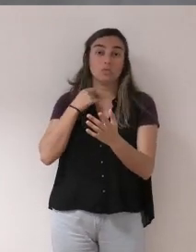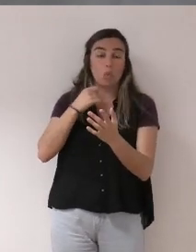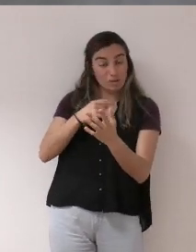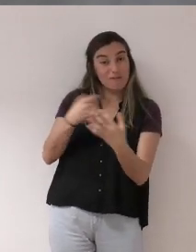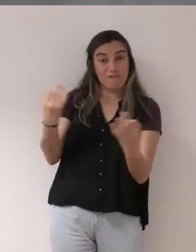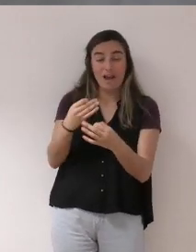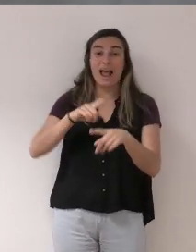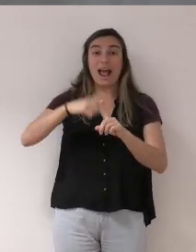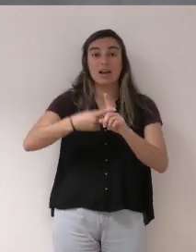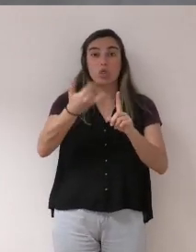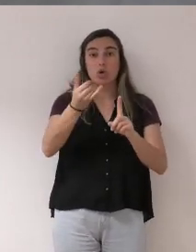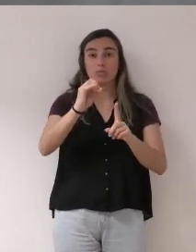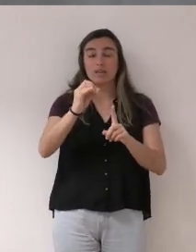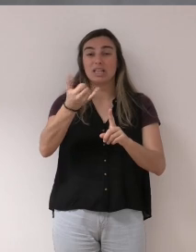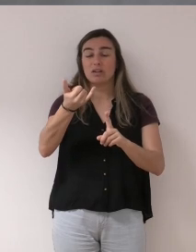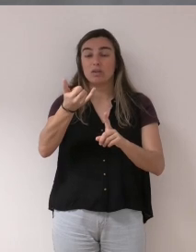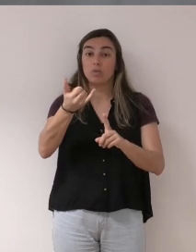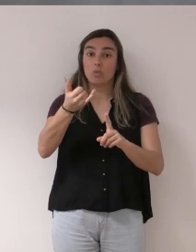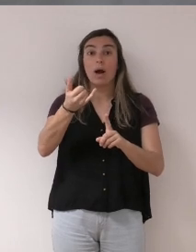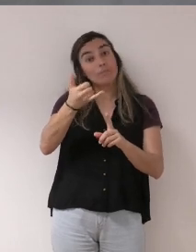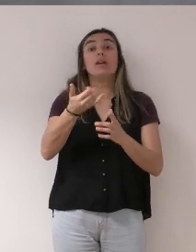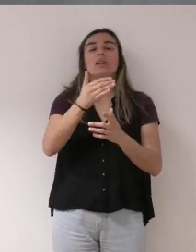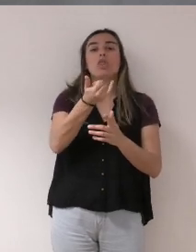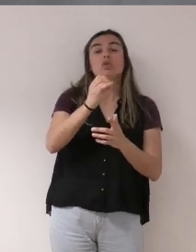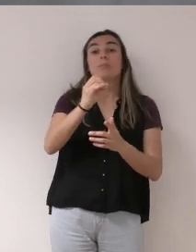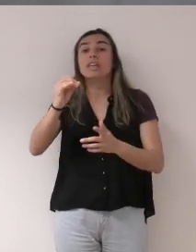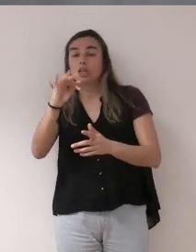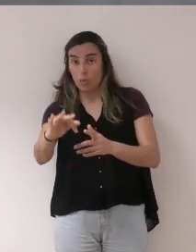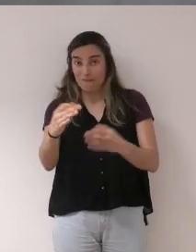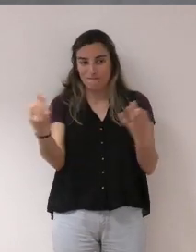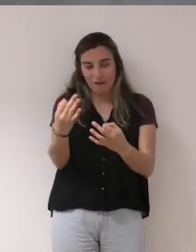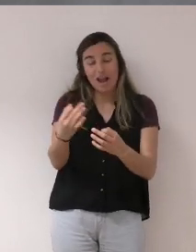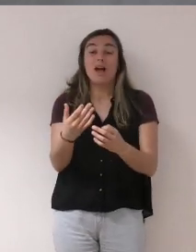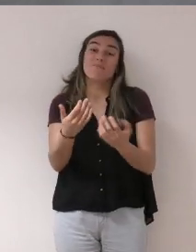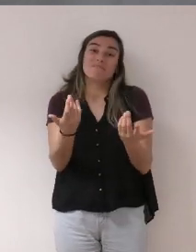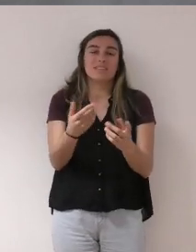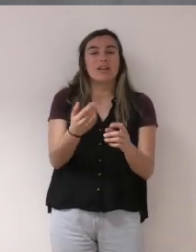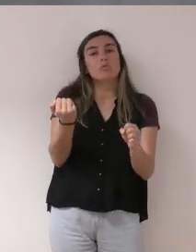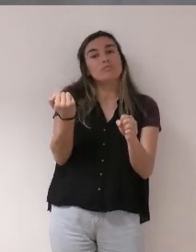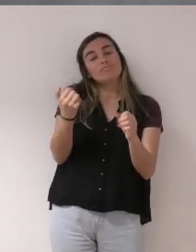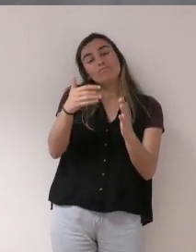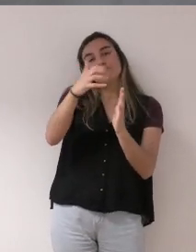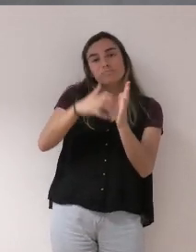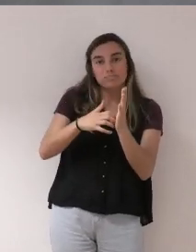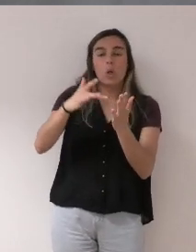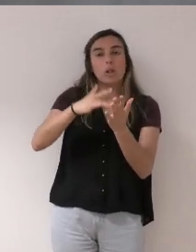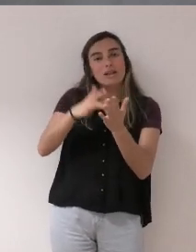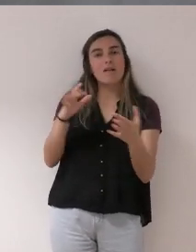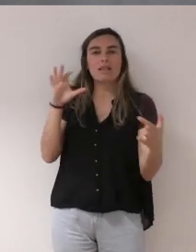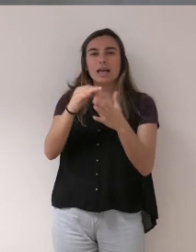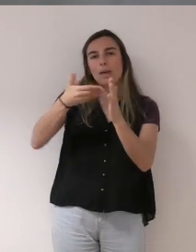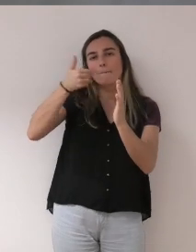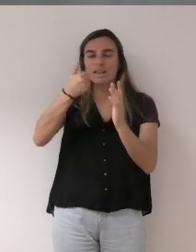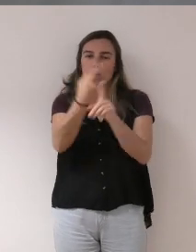2004, é uma tese, é um livro, é uma obra bastante importante no domínio da estética, Relativismo Axiológico e Arte